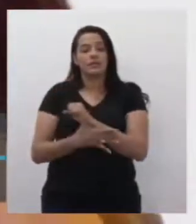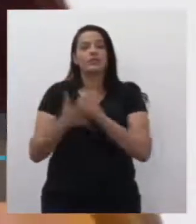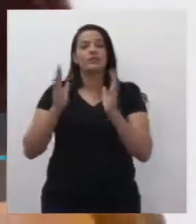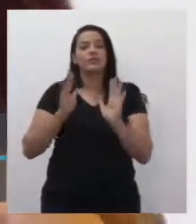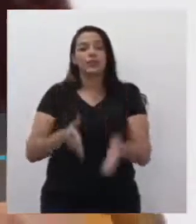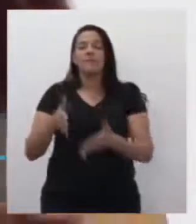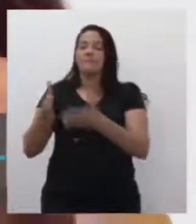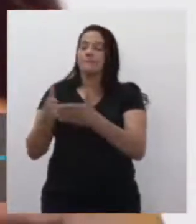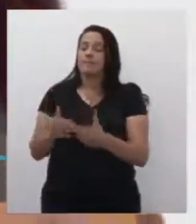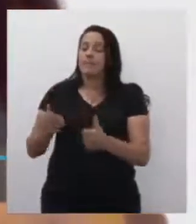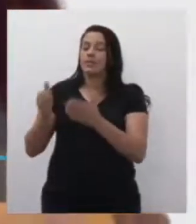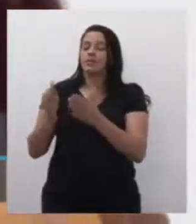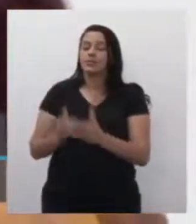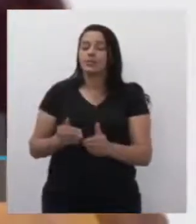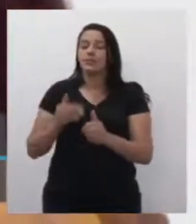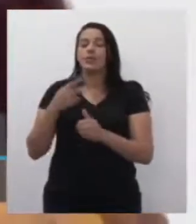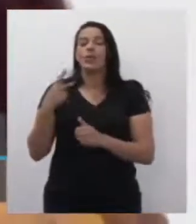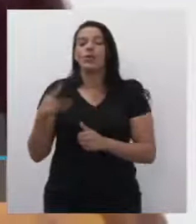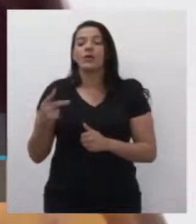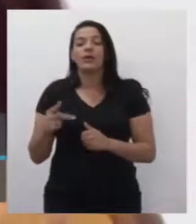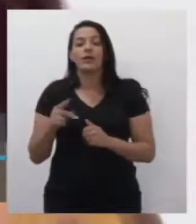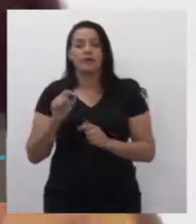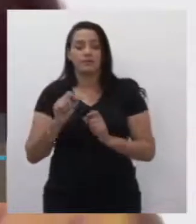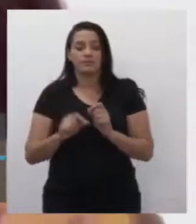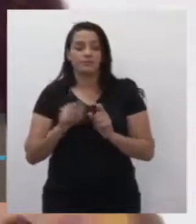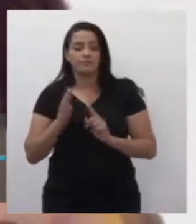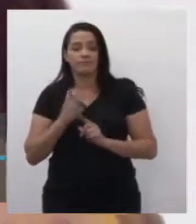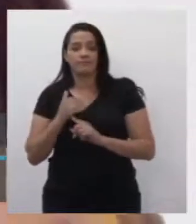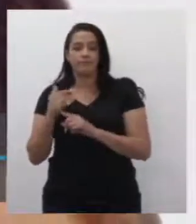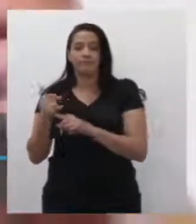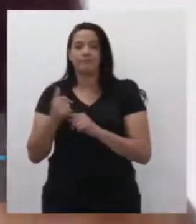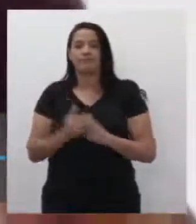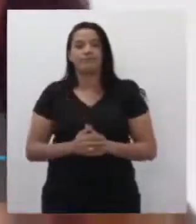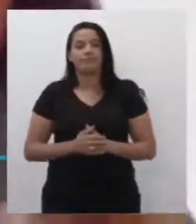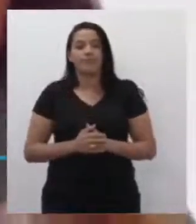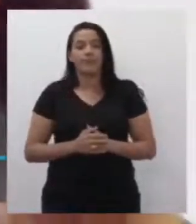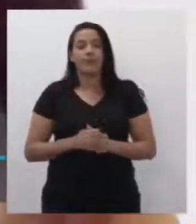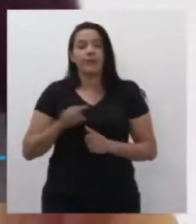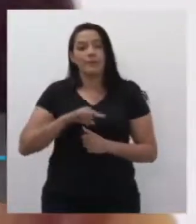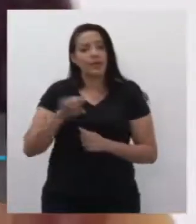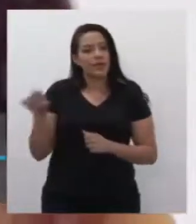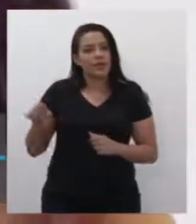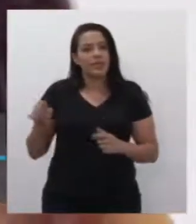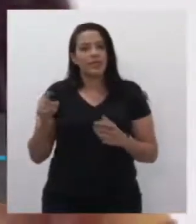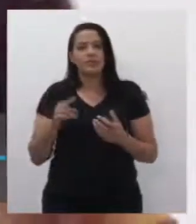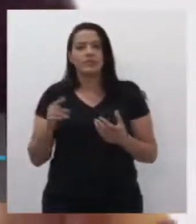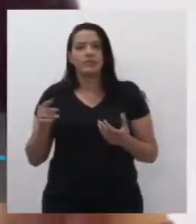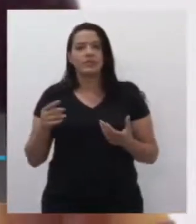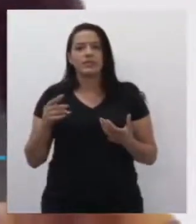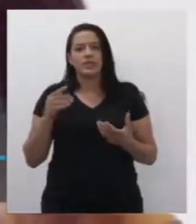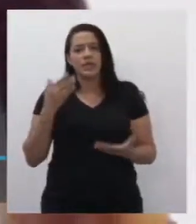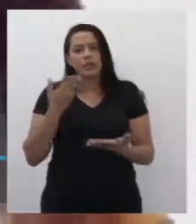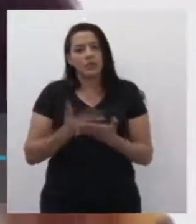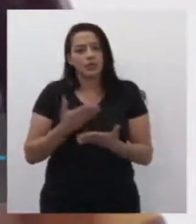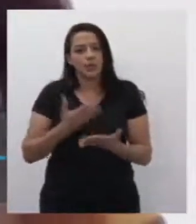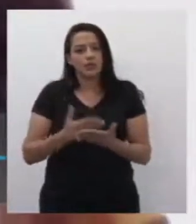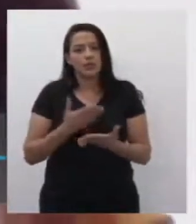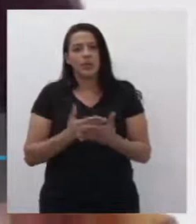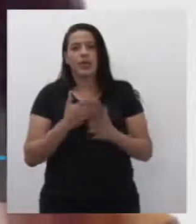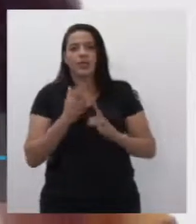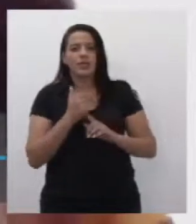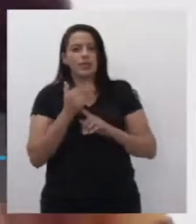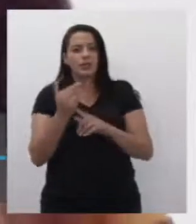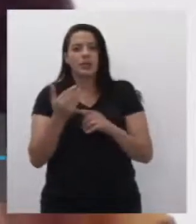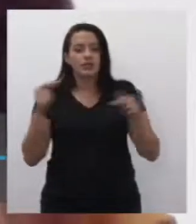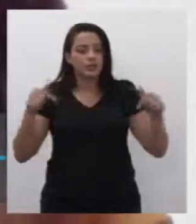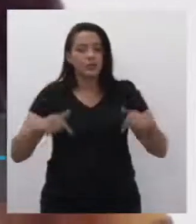para estudantes que são nativos digitais, né? Abrirem mão da tecnologia no momento em que é mais